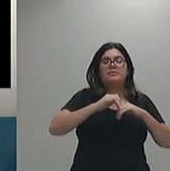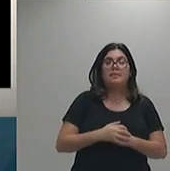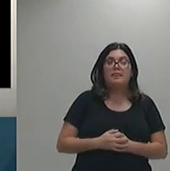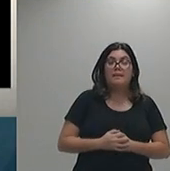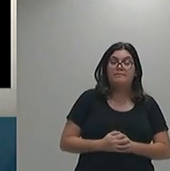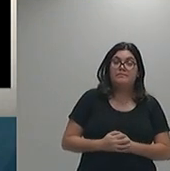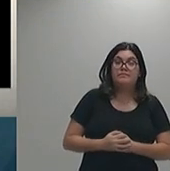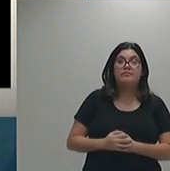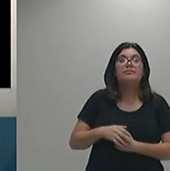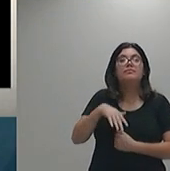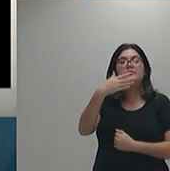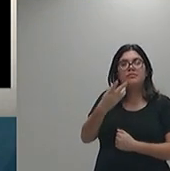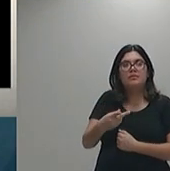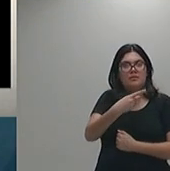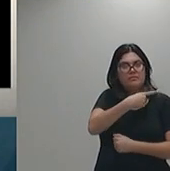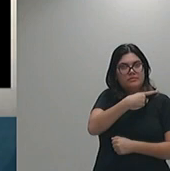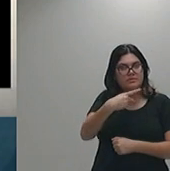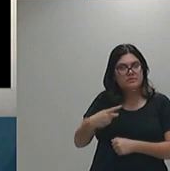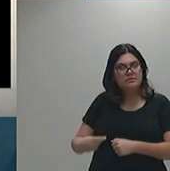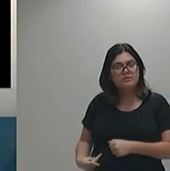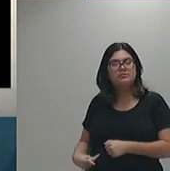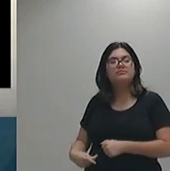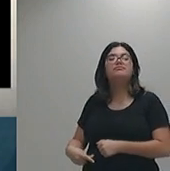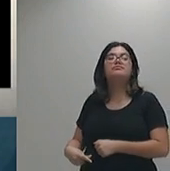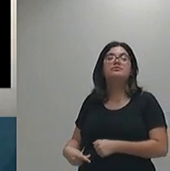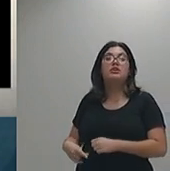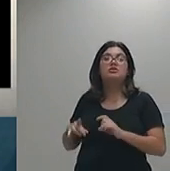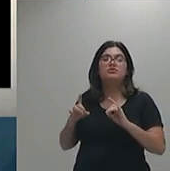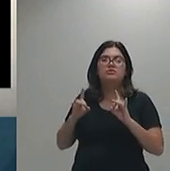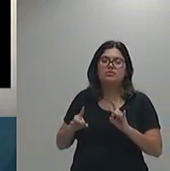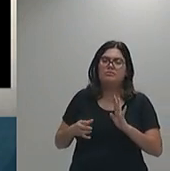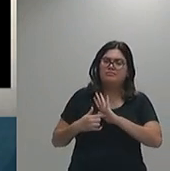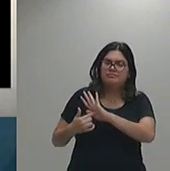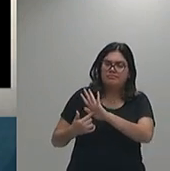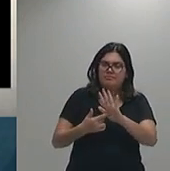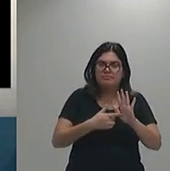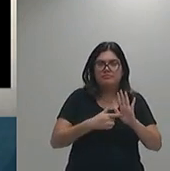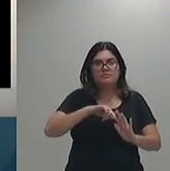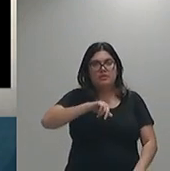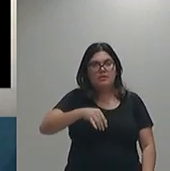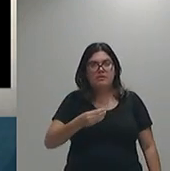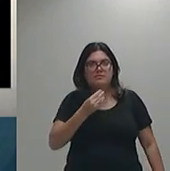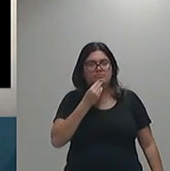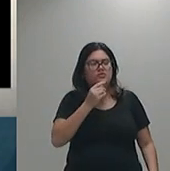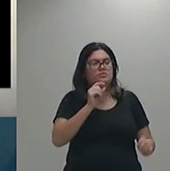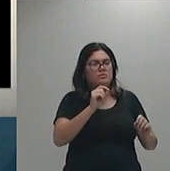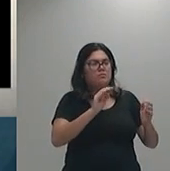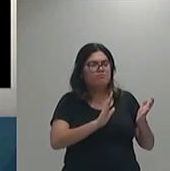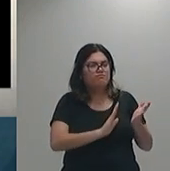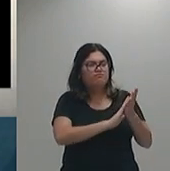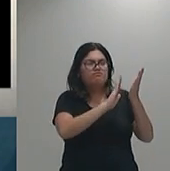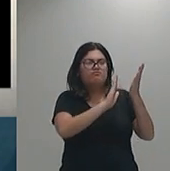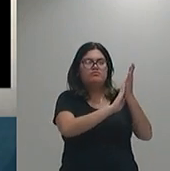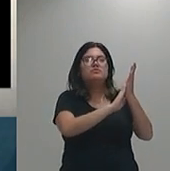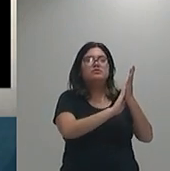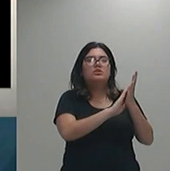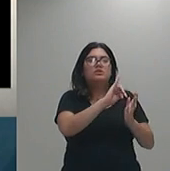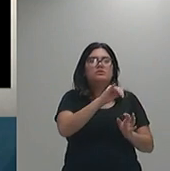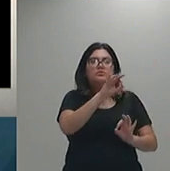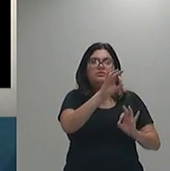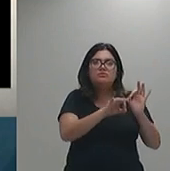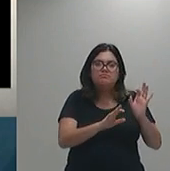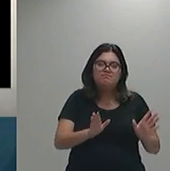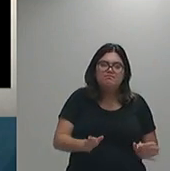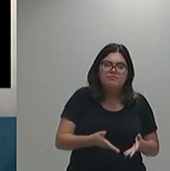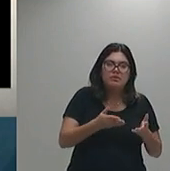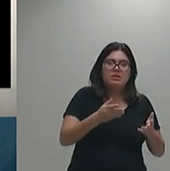sua Presidente apenas colhendo a oportunidade para louvar a judiciosa decisão